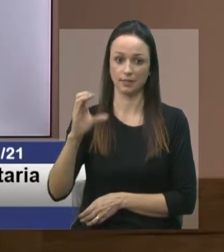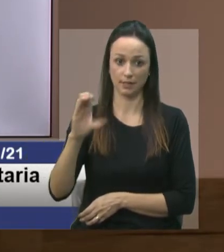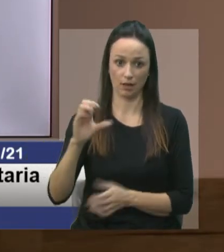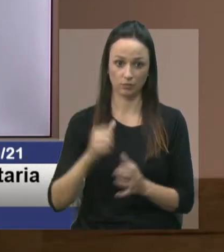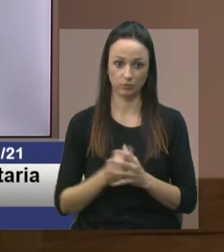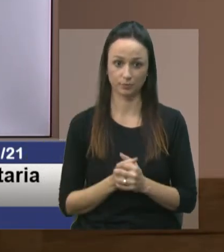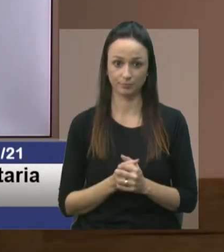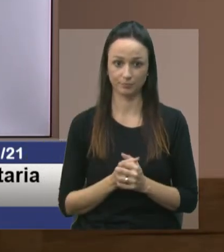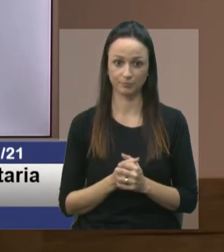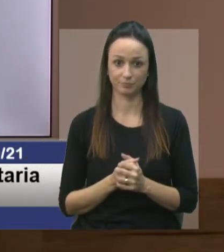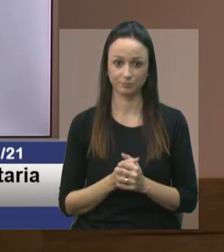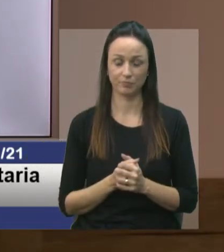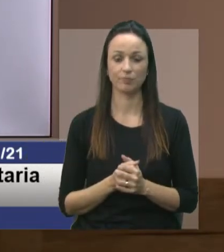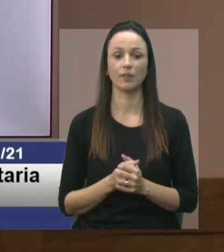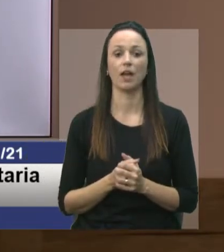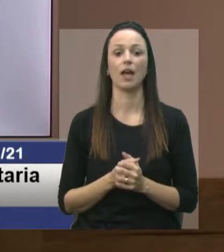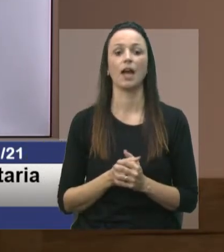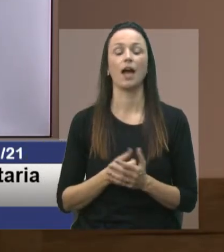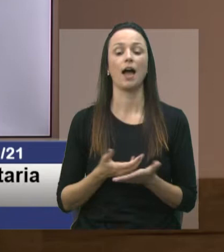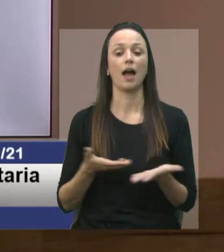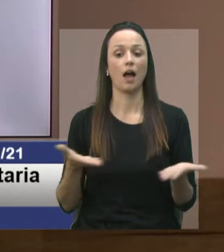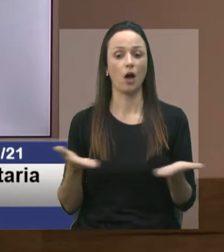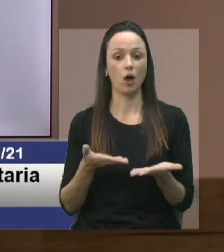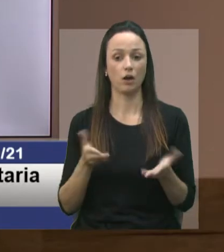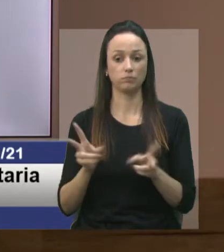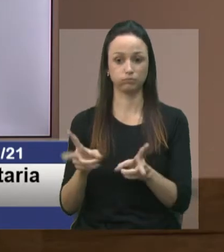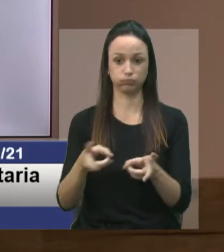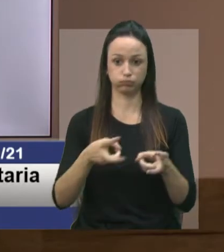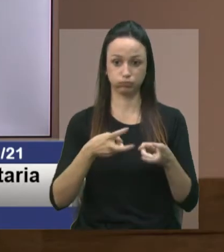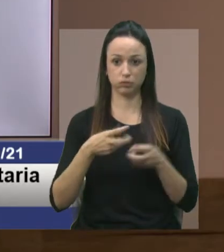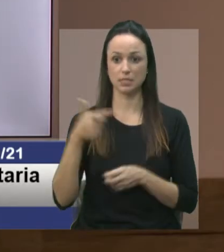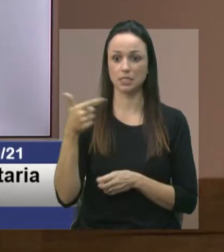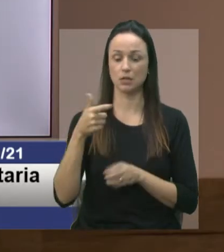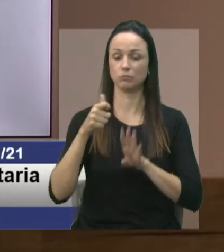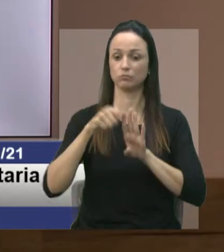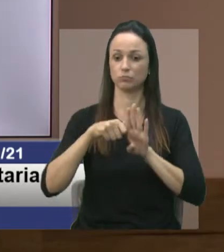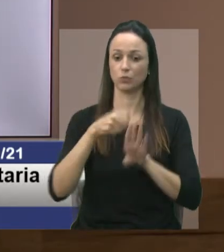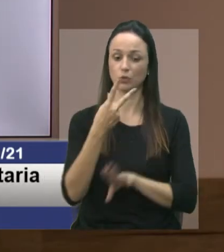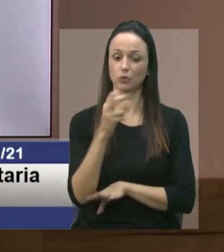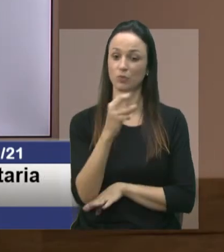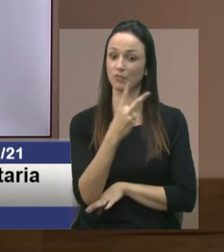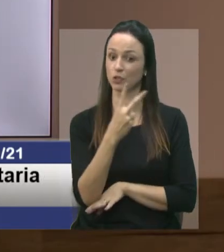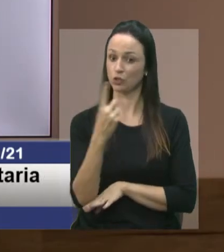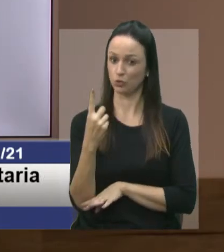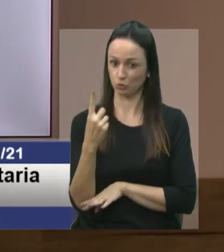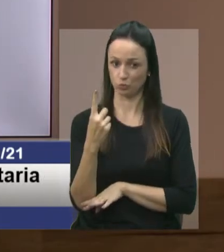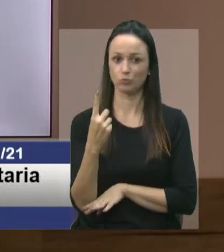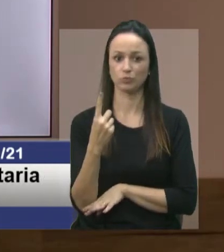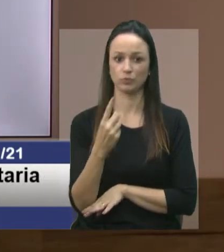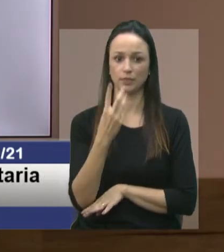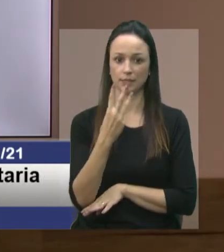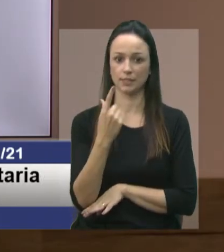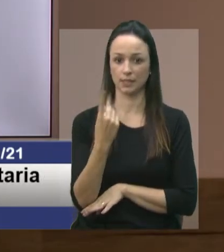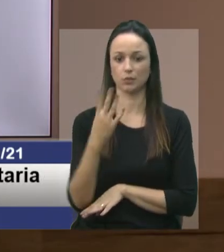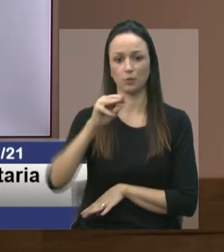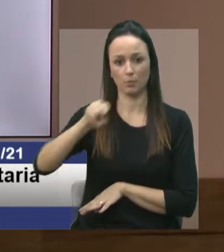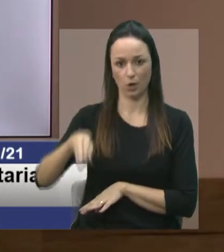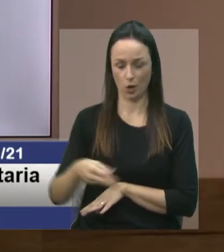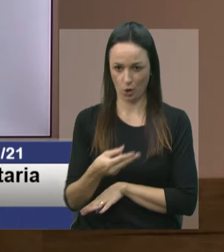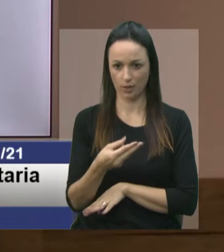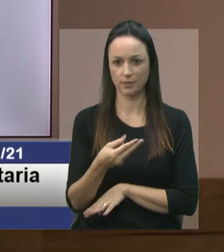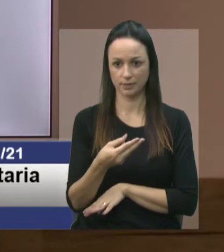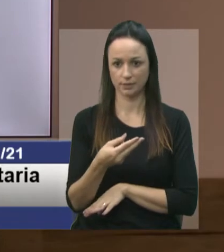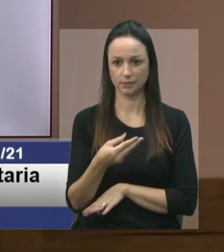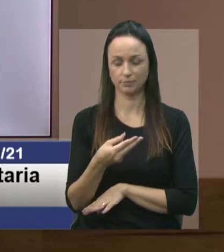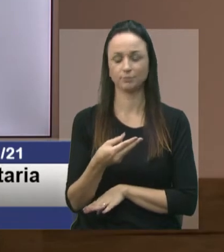R$ 294.470.989,85, e a receita arrecadada no segundo quadrimestre de 2021, que foi os R$ 314